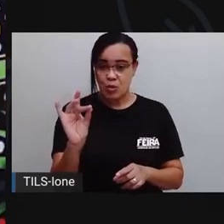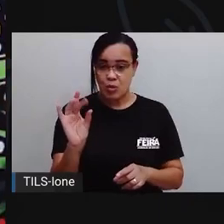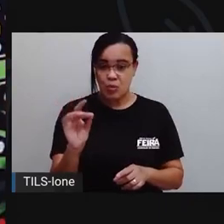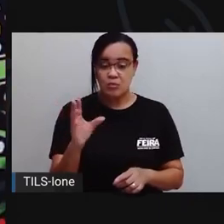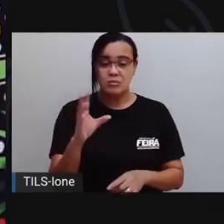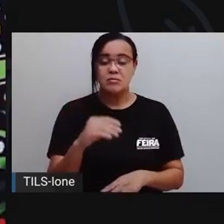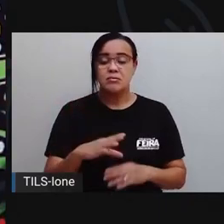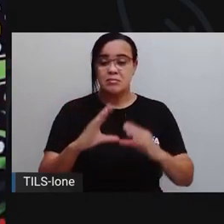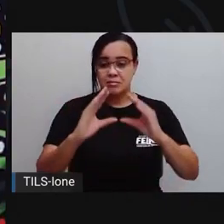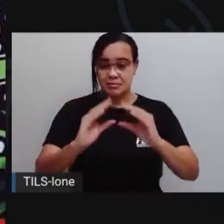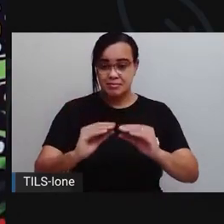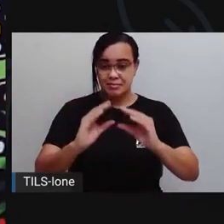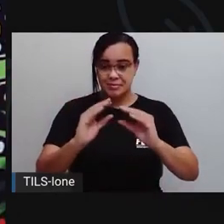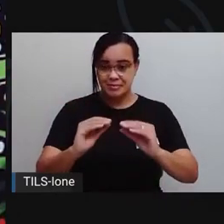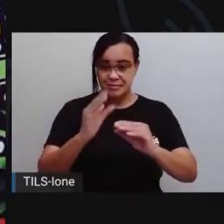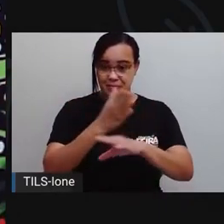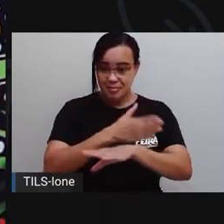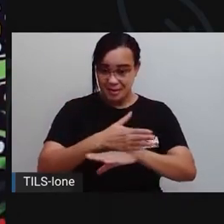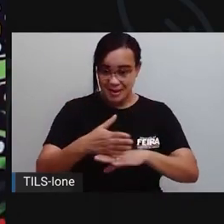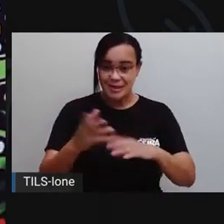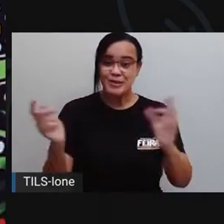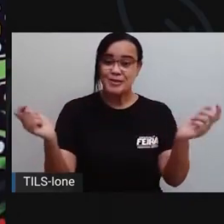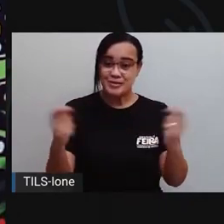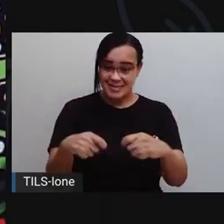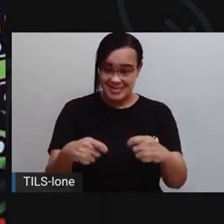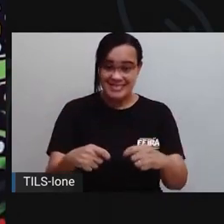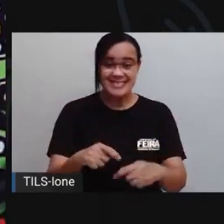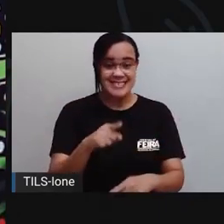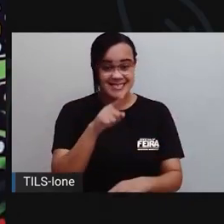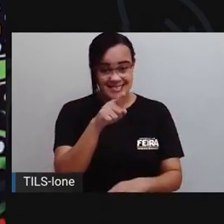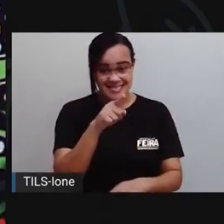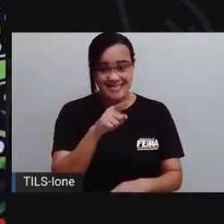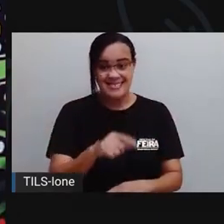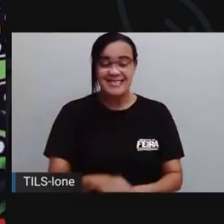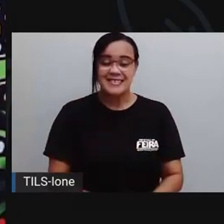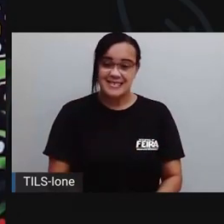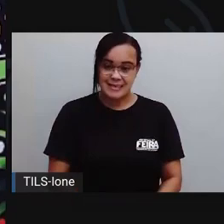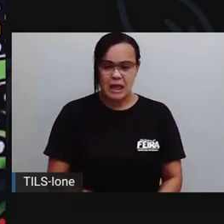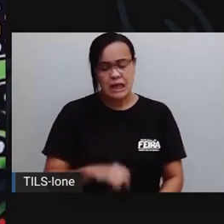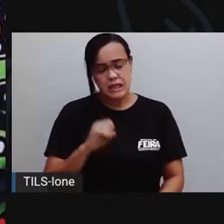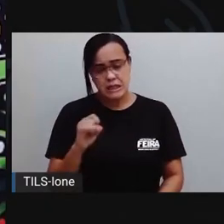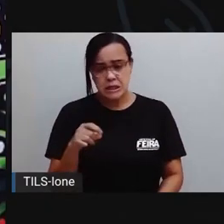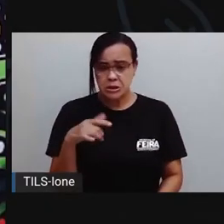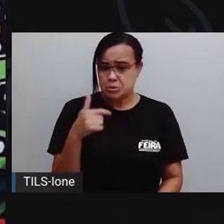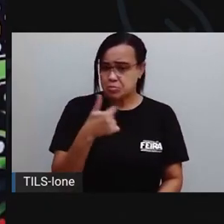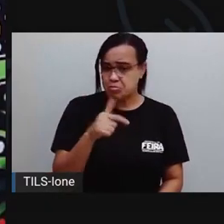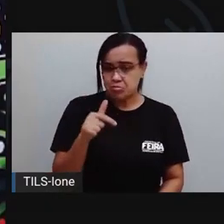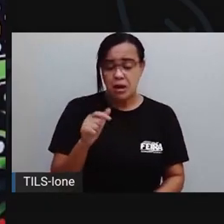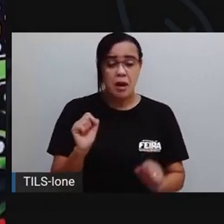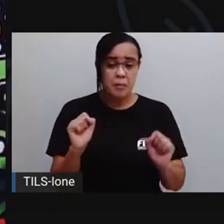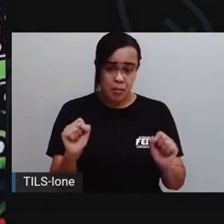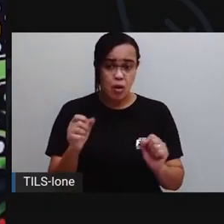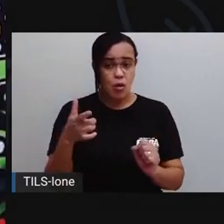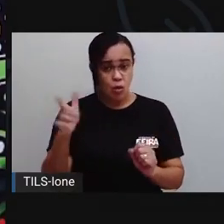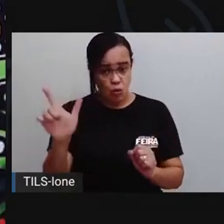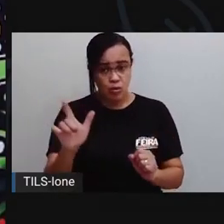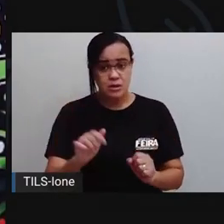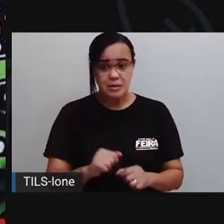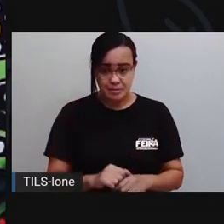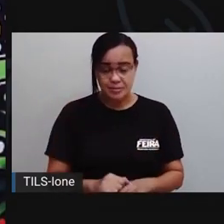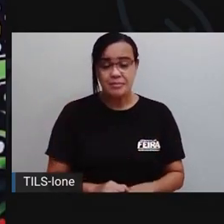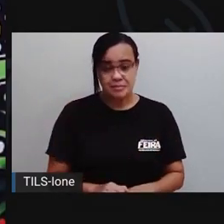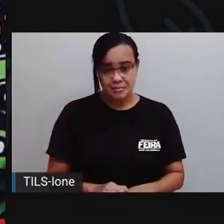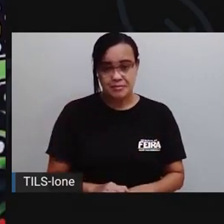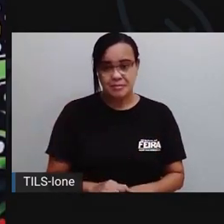algodão, tá certo? Então, é essa cola aqui. Deixa eu mostrar para vocês. Se você não tiver essa, pode ser com essa aqui, tá bom? A cola